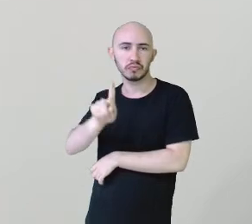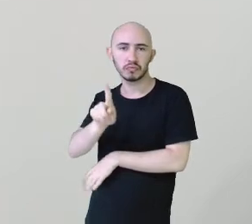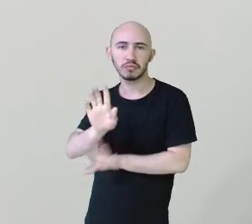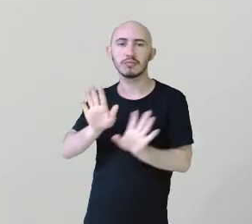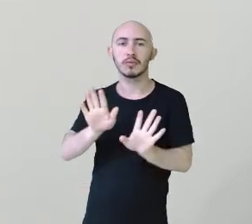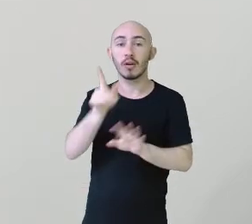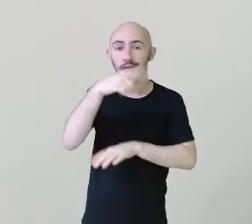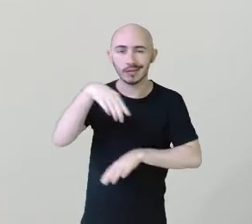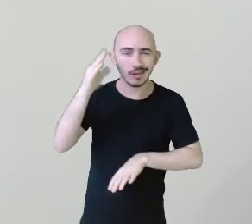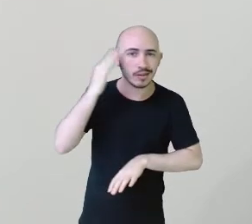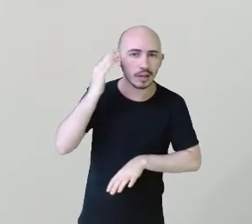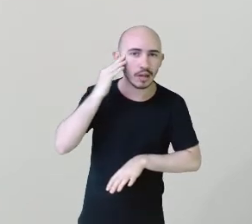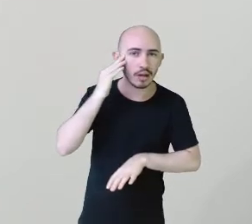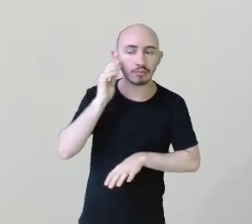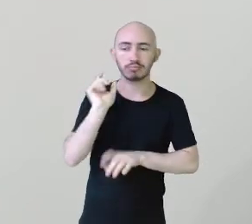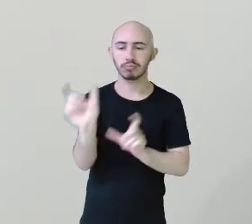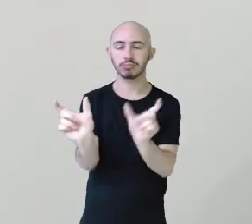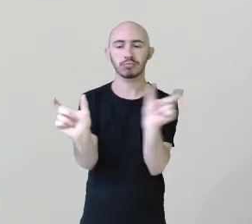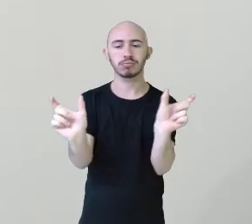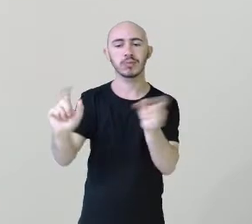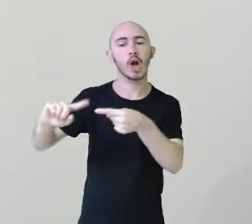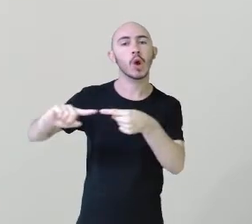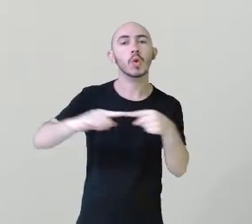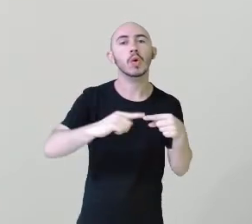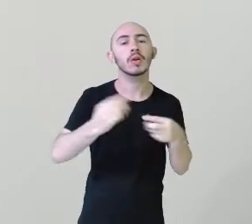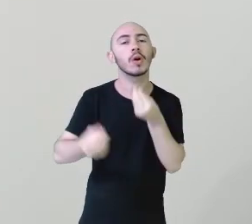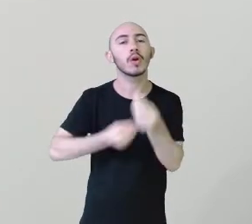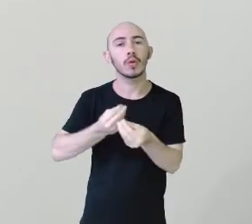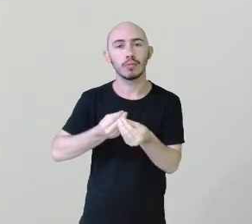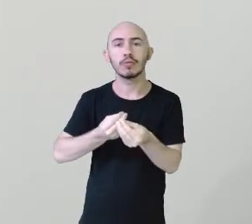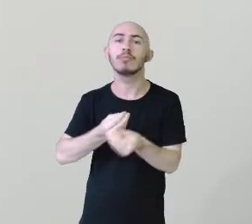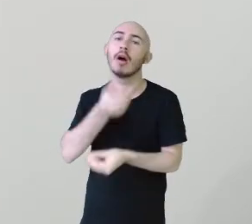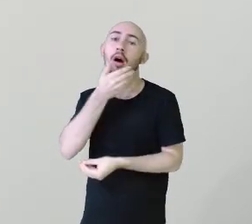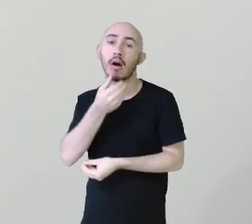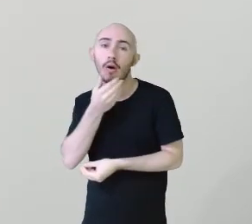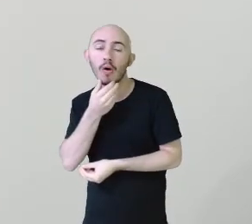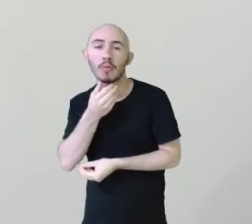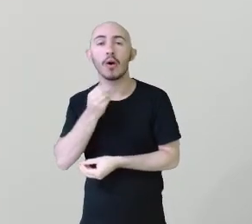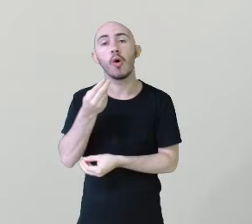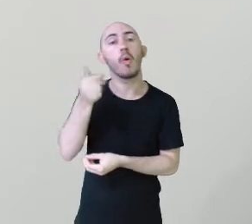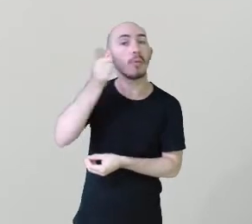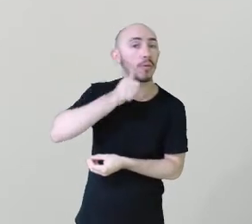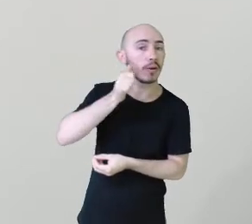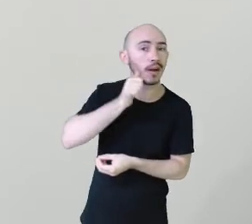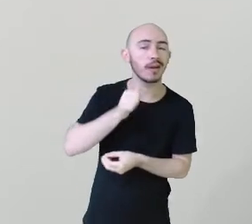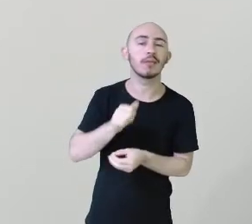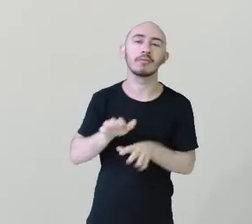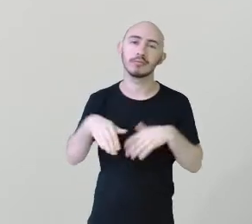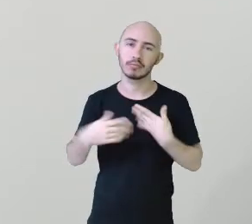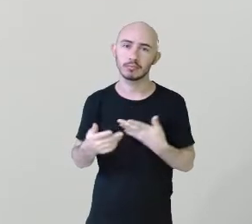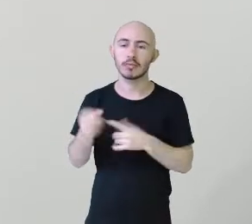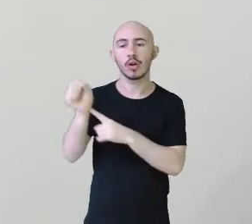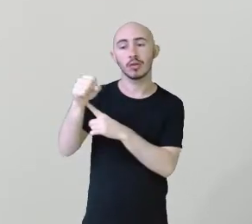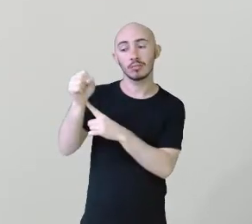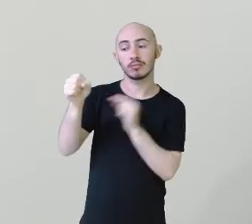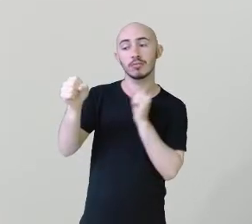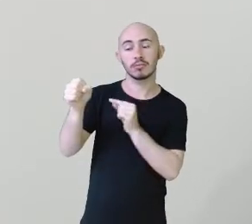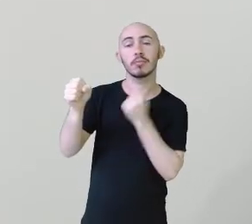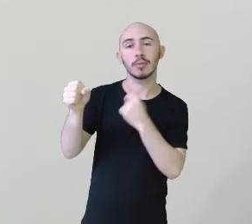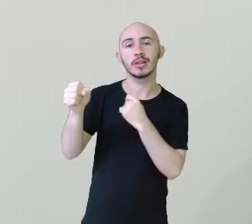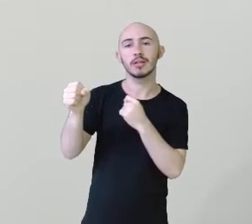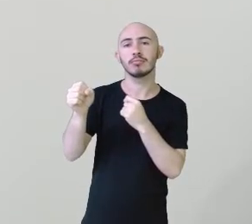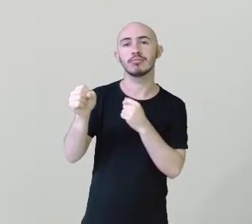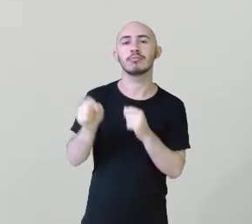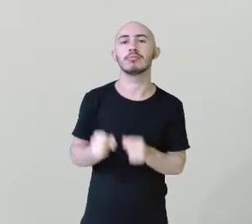vai... a concordância nominal, ela se dá em gênero e número em relação ao substantivo. Ela precisa concordar.